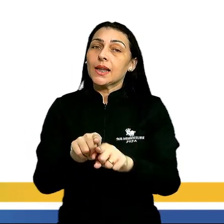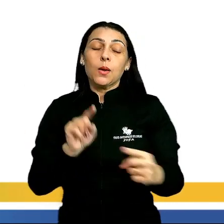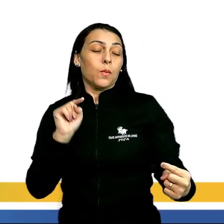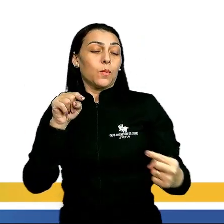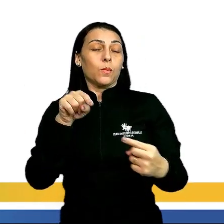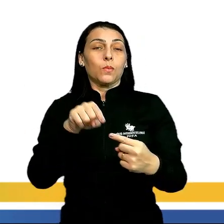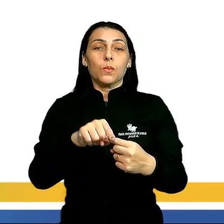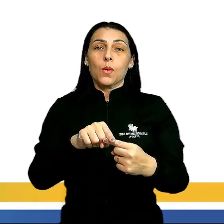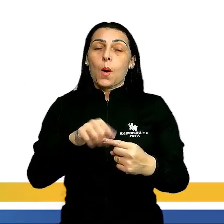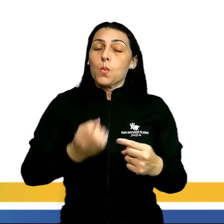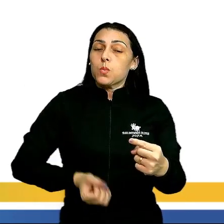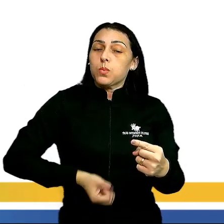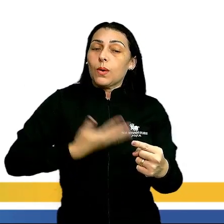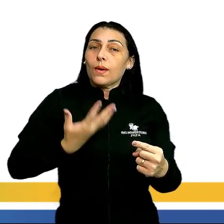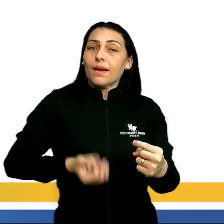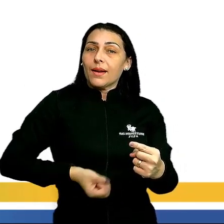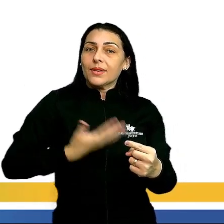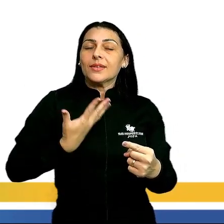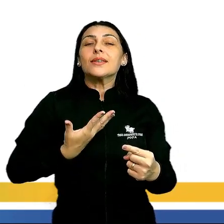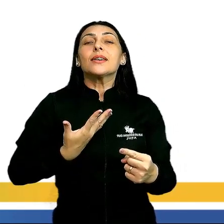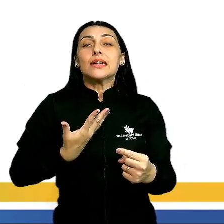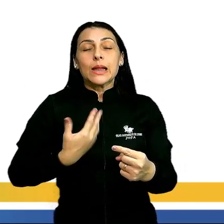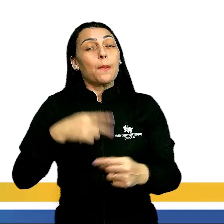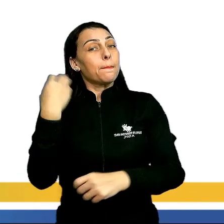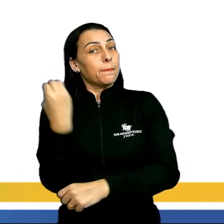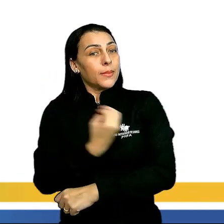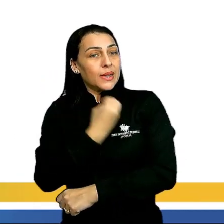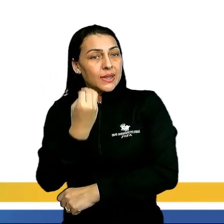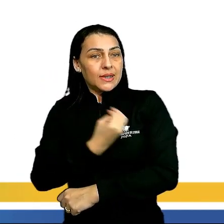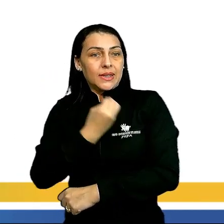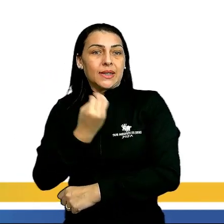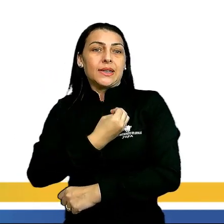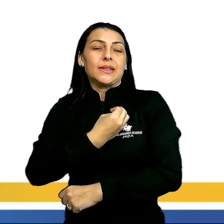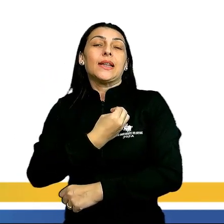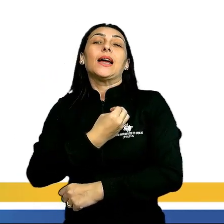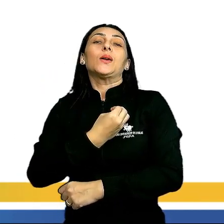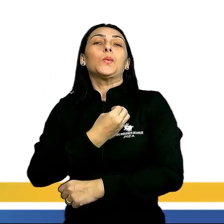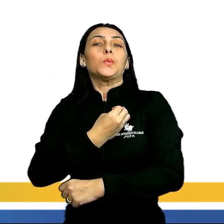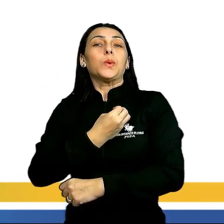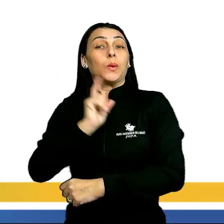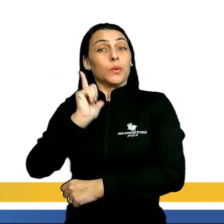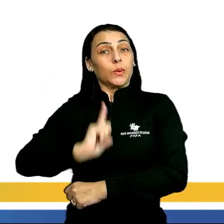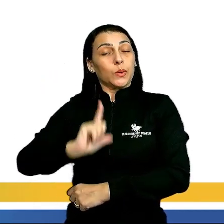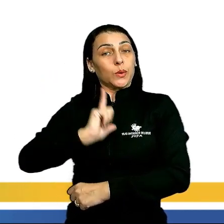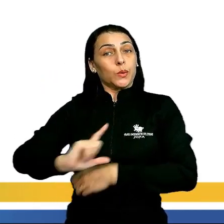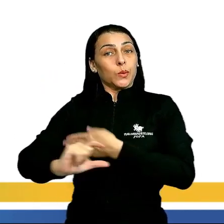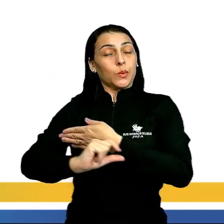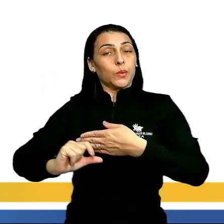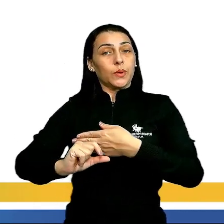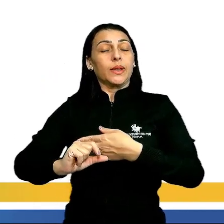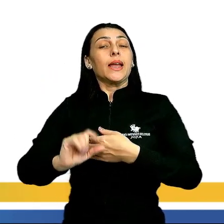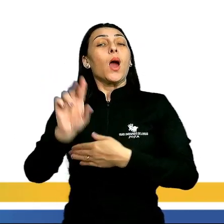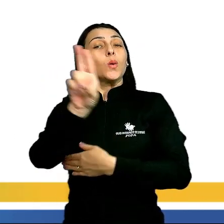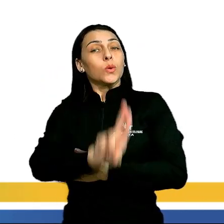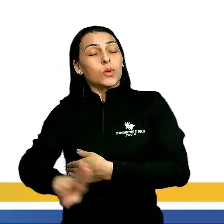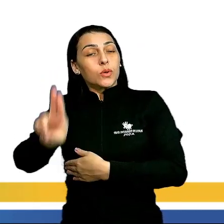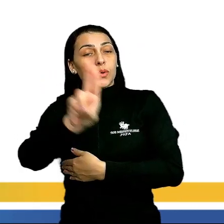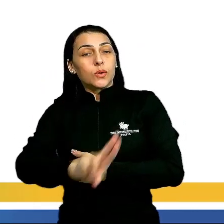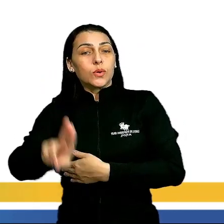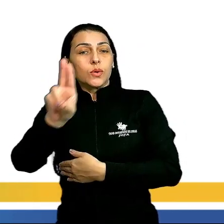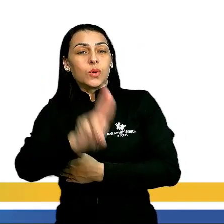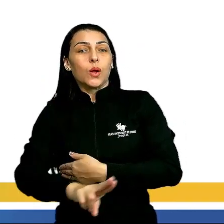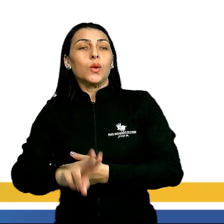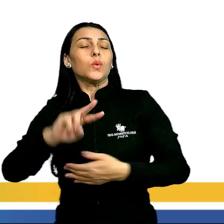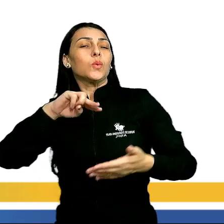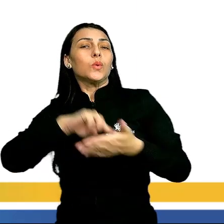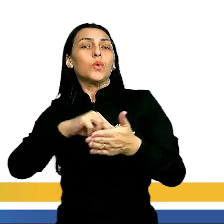de função poética. Ela está presente nas obras literárias e nós temos aí a utilização de um